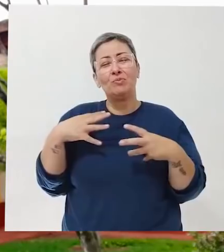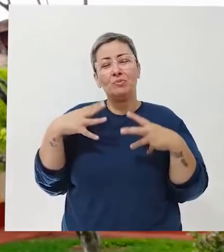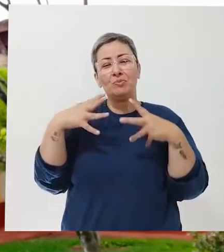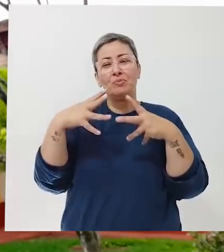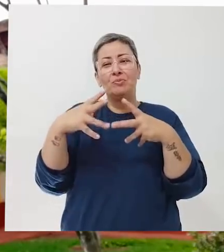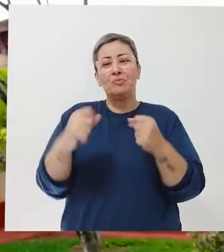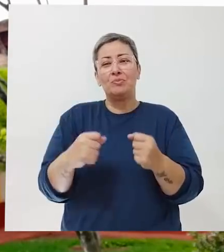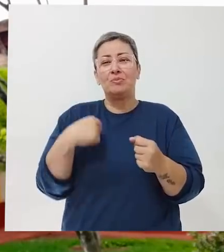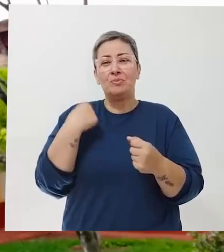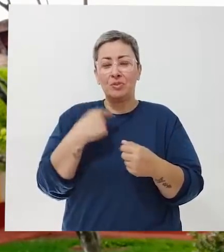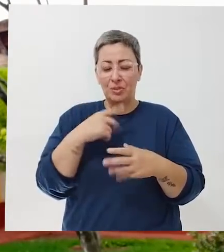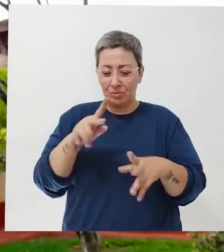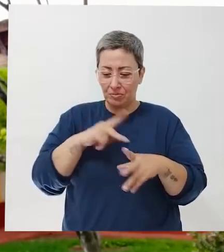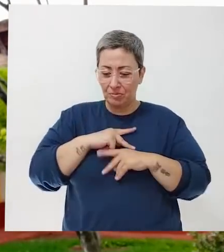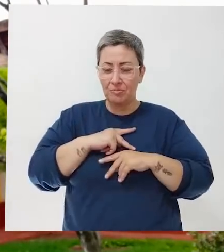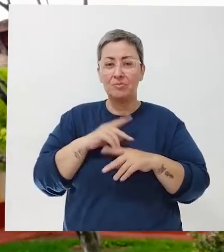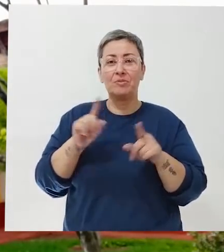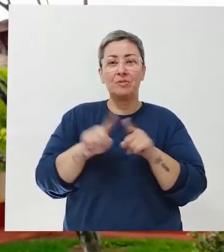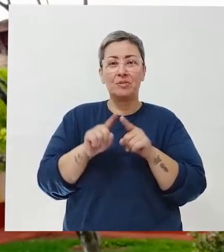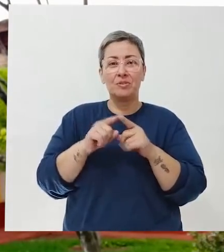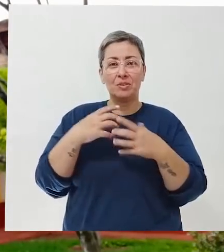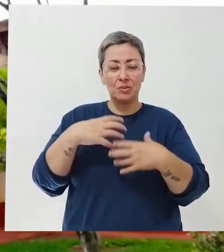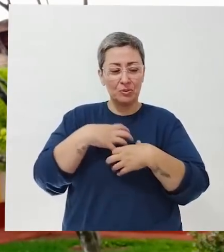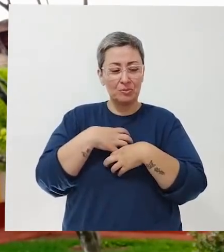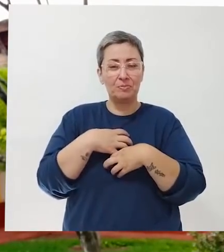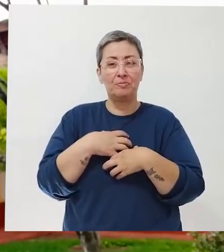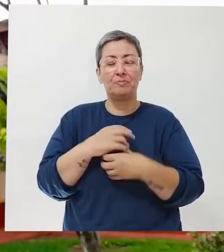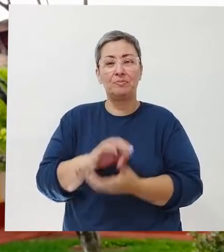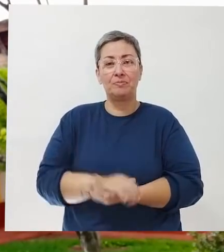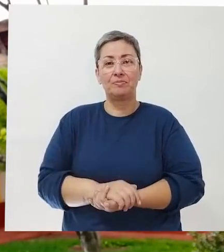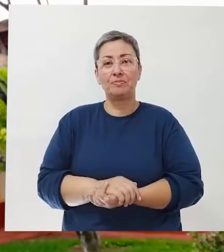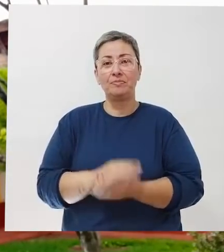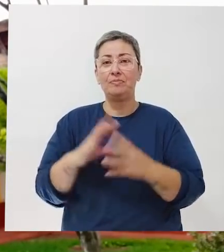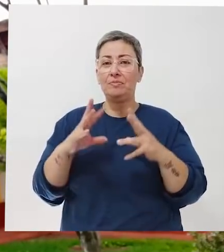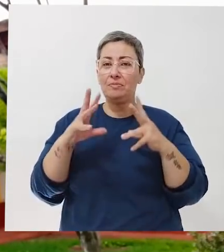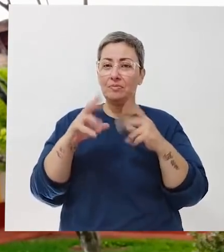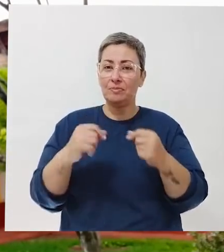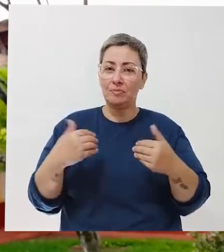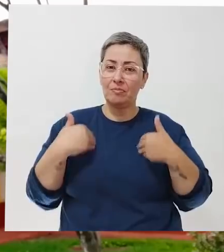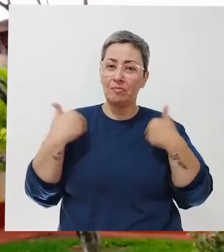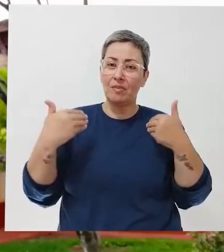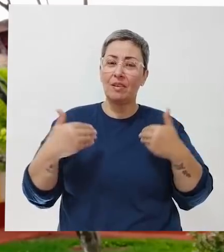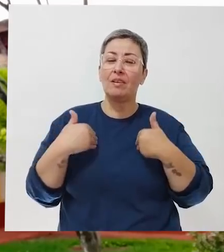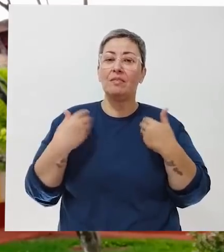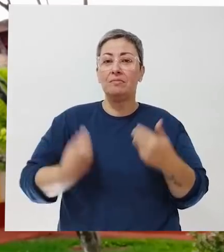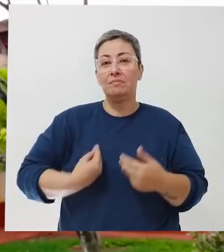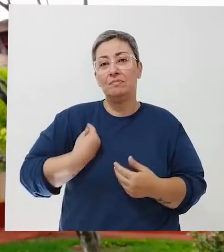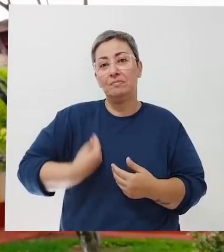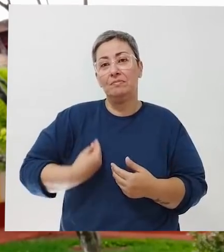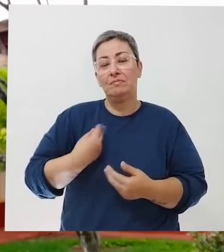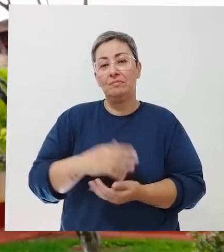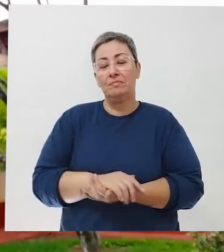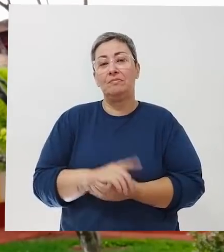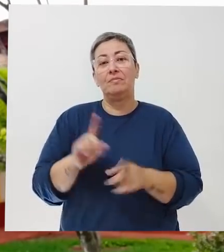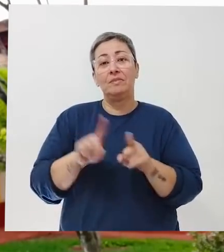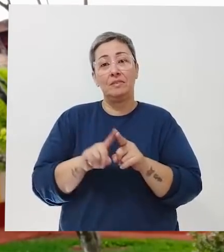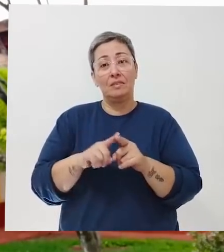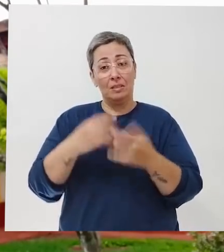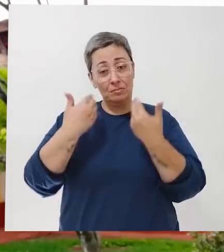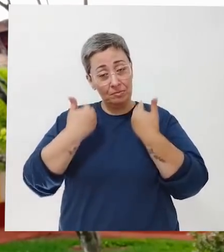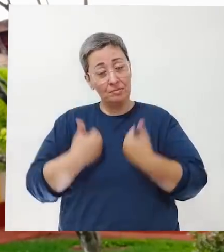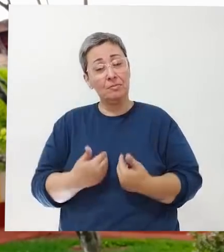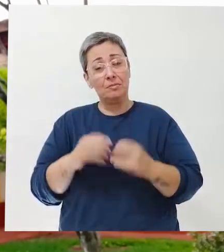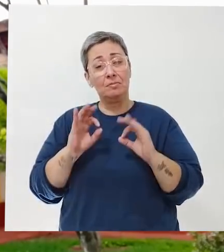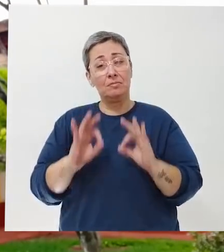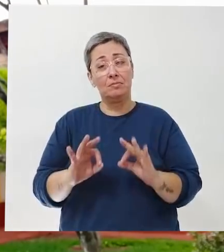com toda a nossa propriedade, a propriedade do nosso ser, com toda a nossa alegria de viver e de